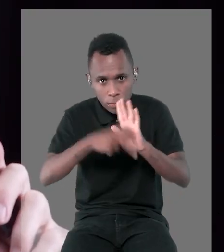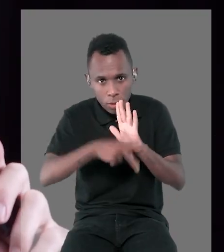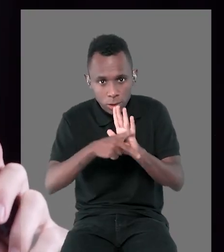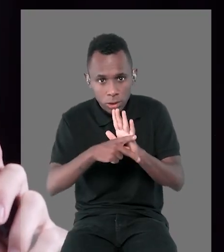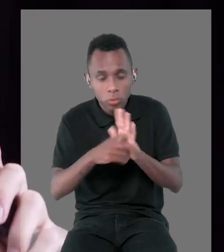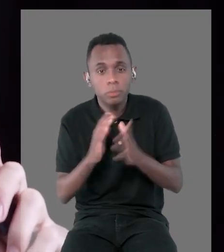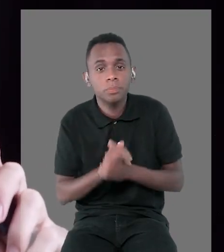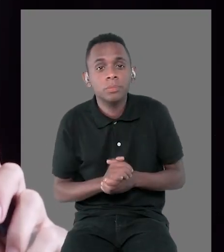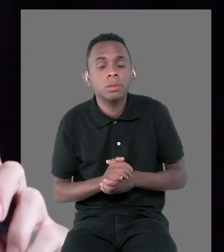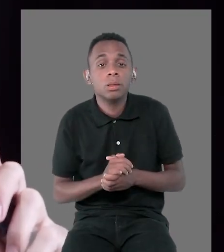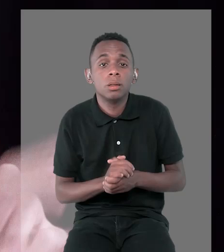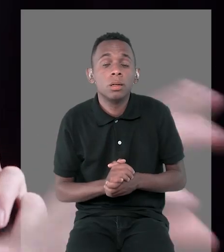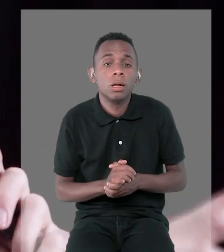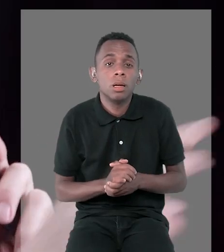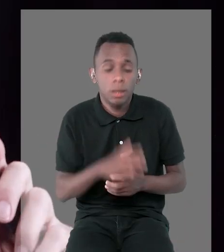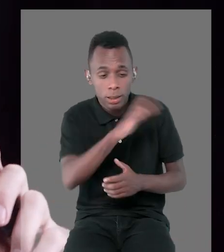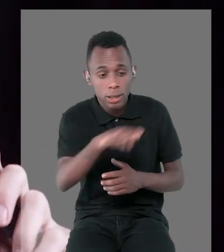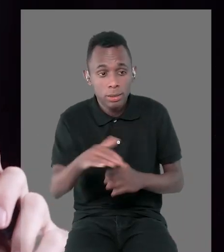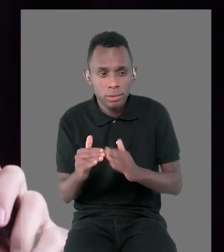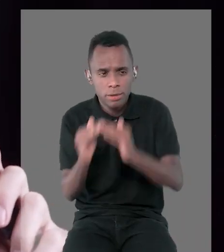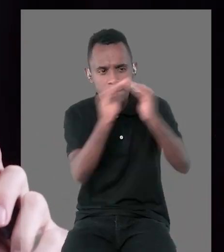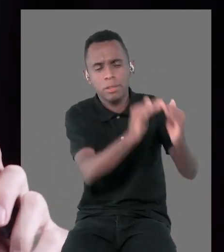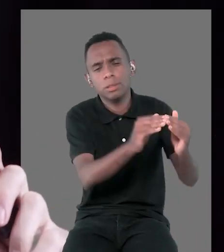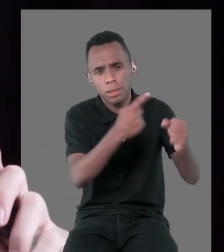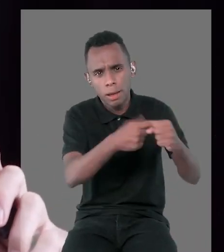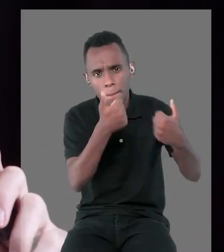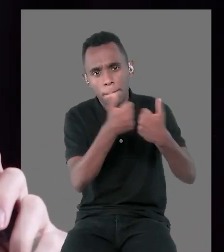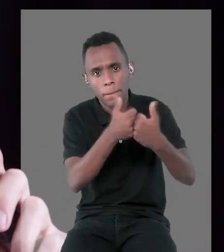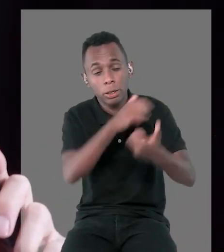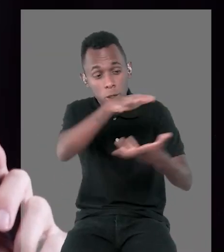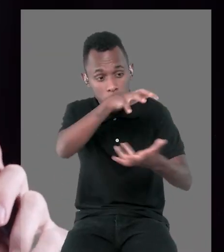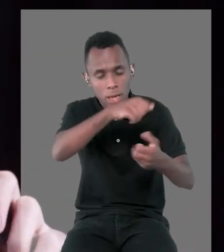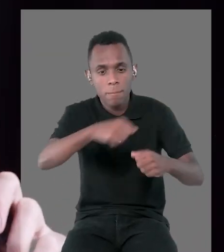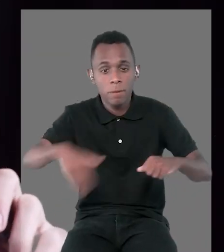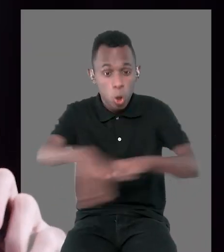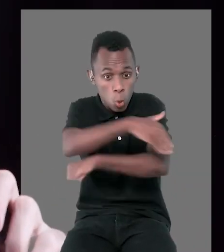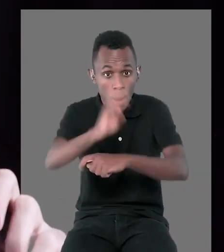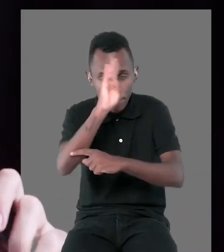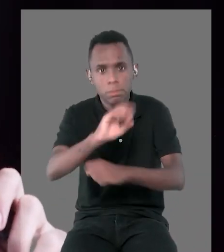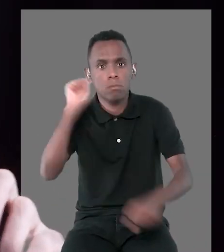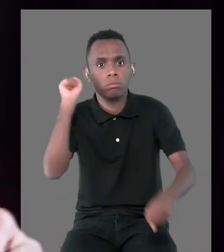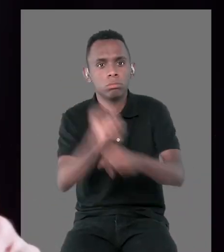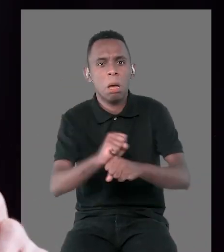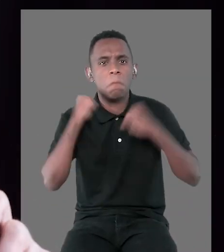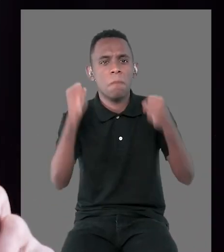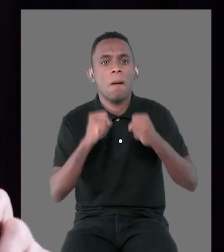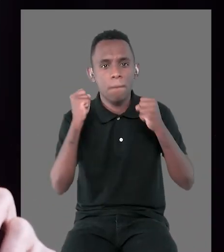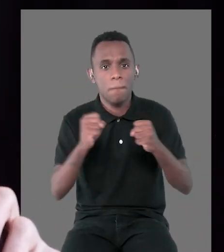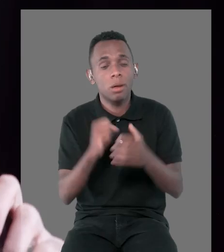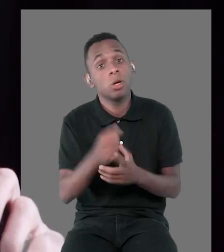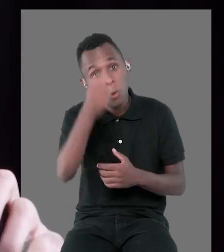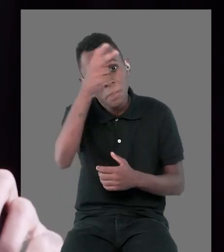programa, crianças de uma cidade vizinha de Aimorés fizeram uma greve e fecharam a rua principal. E elas obtiveram